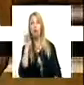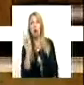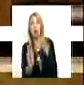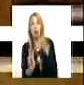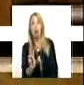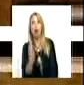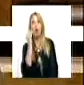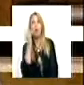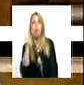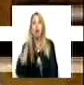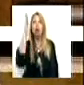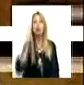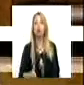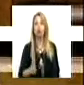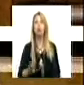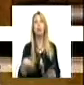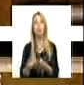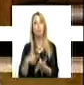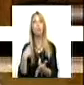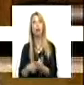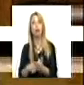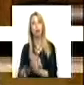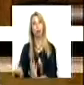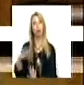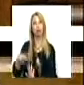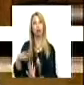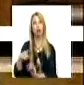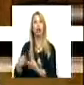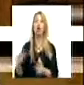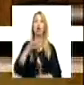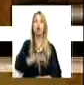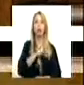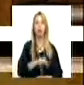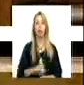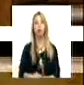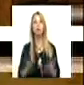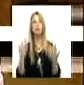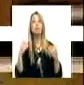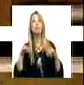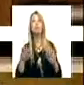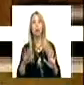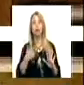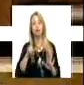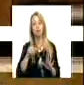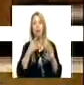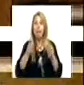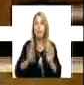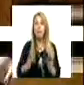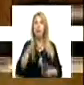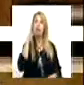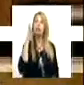uma mais justa tributação entre o capital e os rendimentos. Mas também é preciso que se diga que